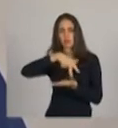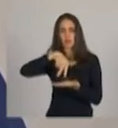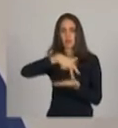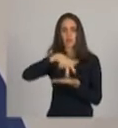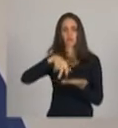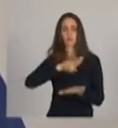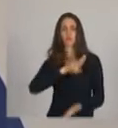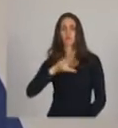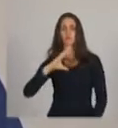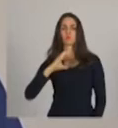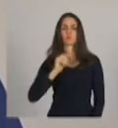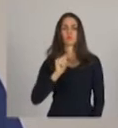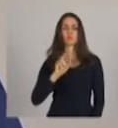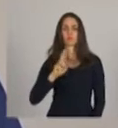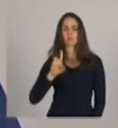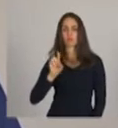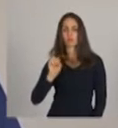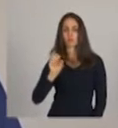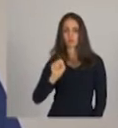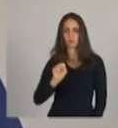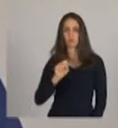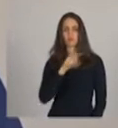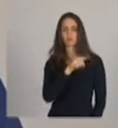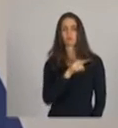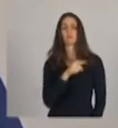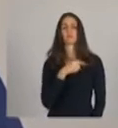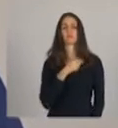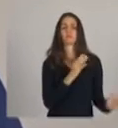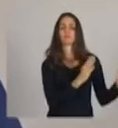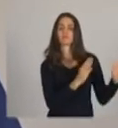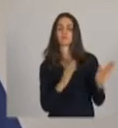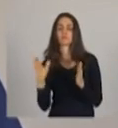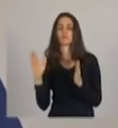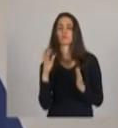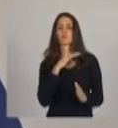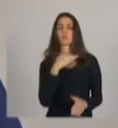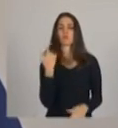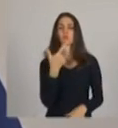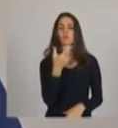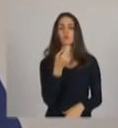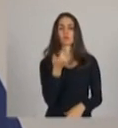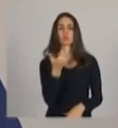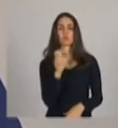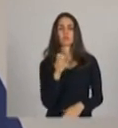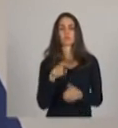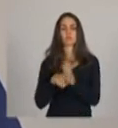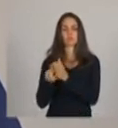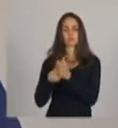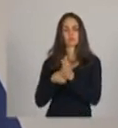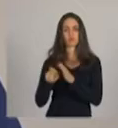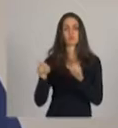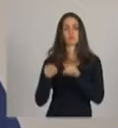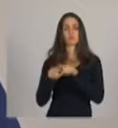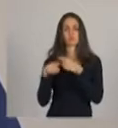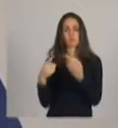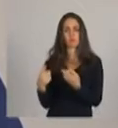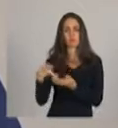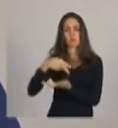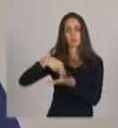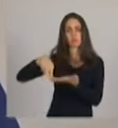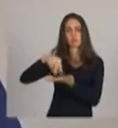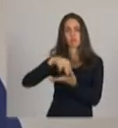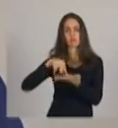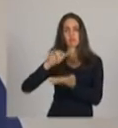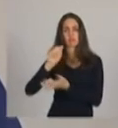em 1936 e faleceu em 2015, estudou também a dança afro-cênica com